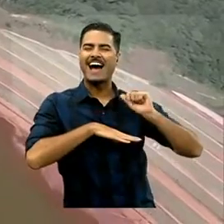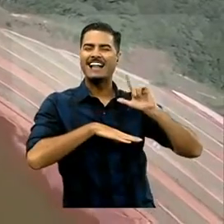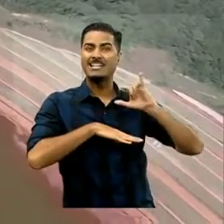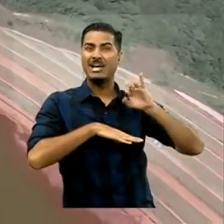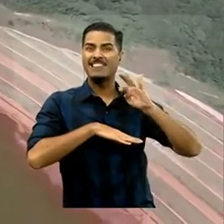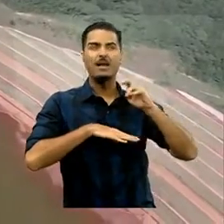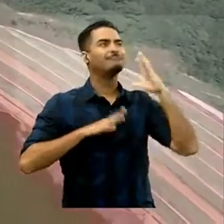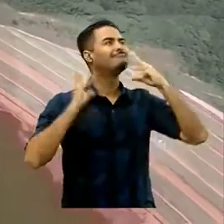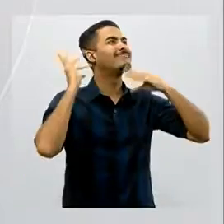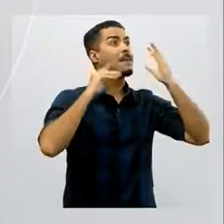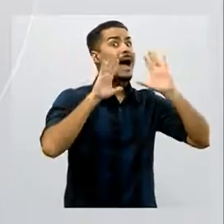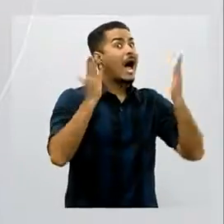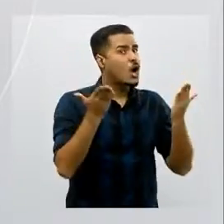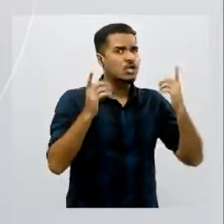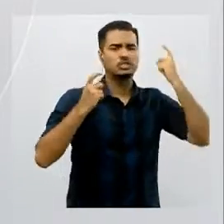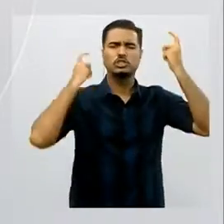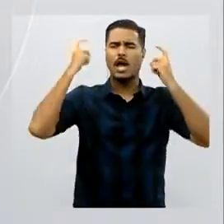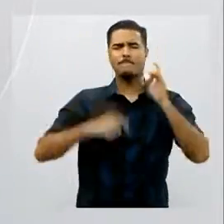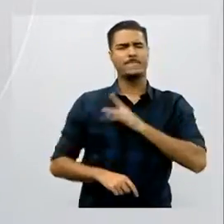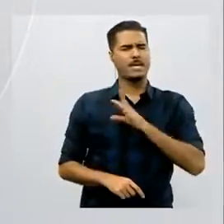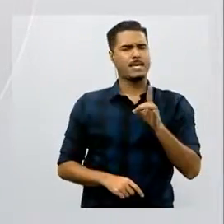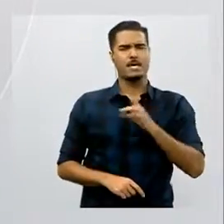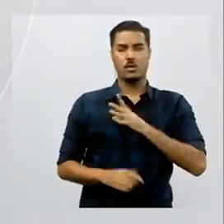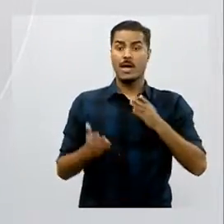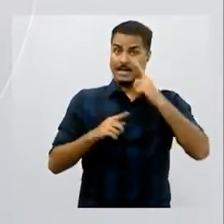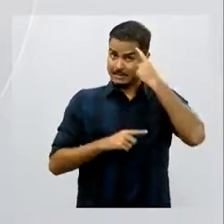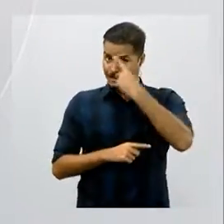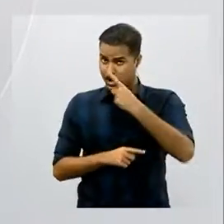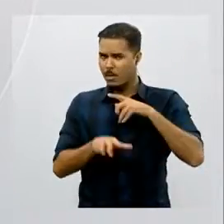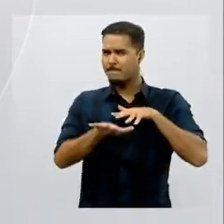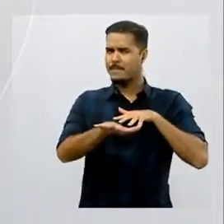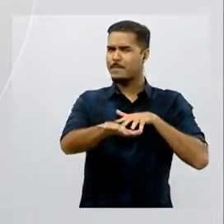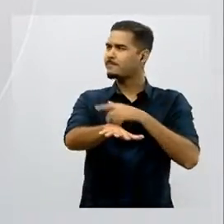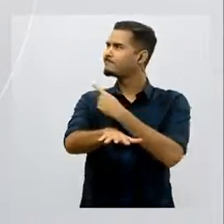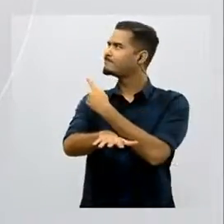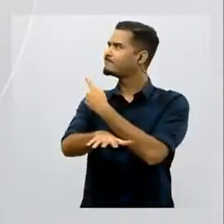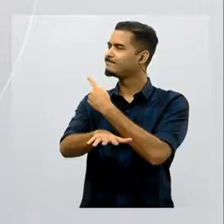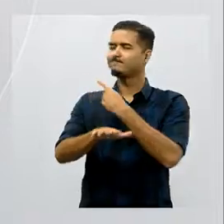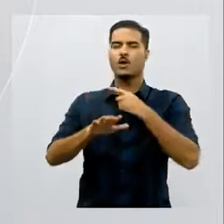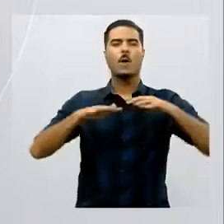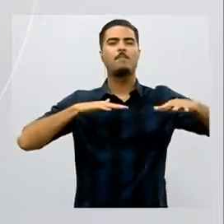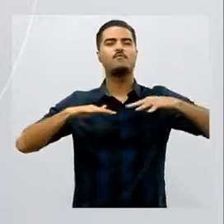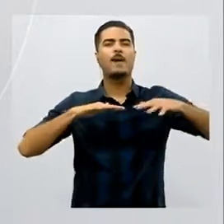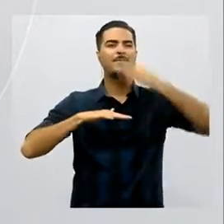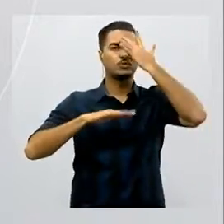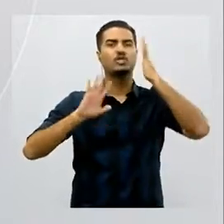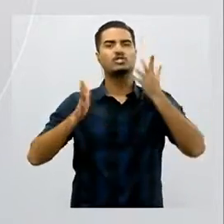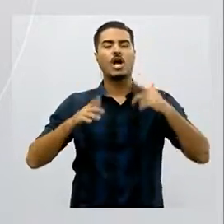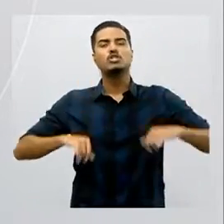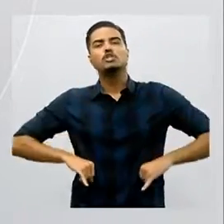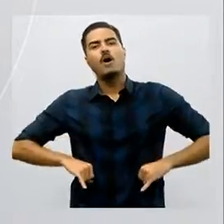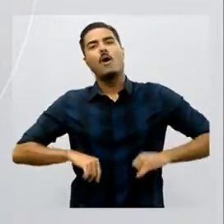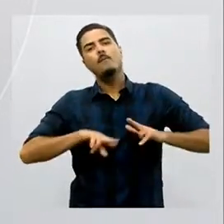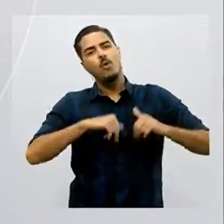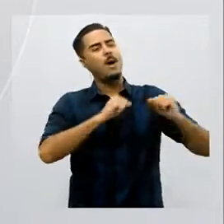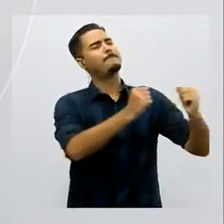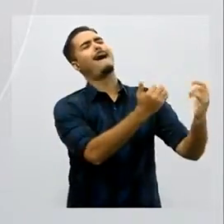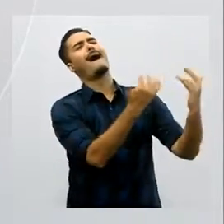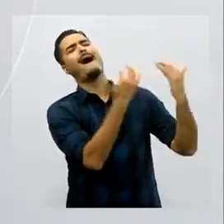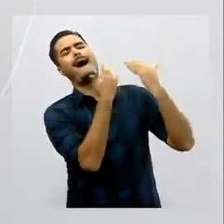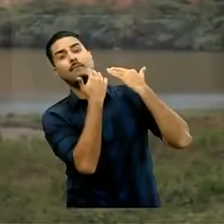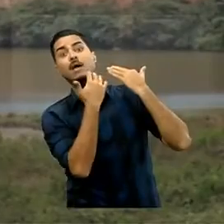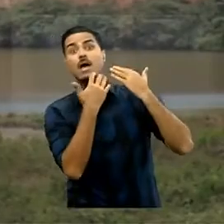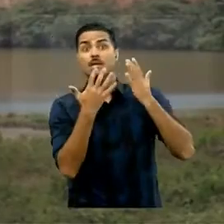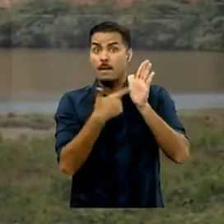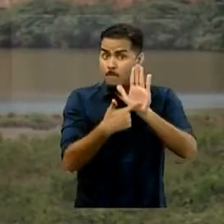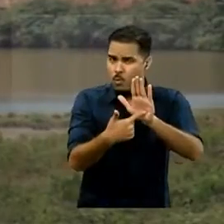medo. Nesta semana, a população se reuniu, juntamente com o movimento dos atingidos por barragens, para demonstrar preocupação